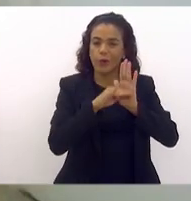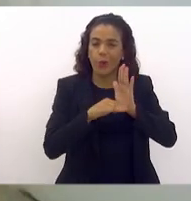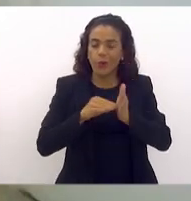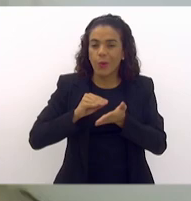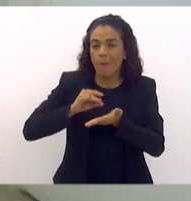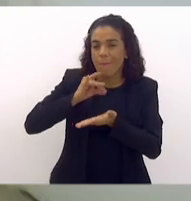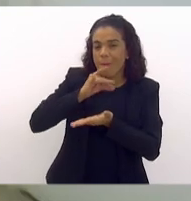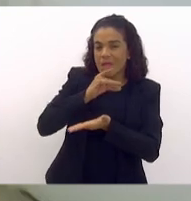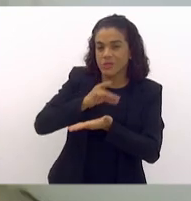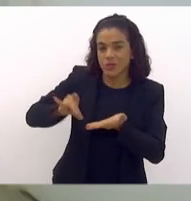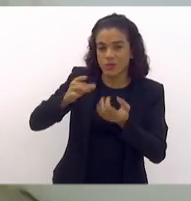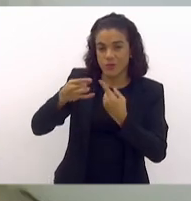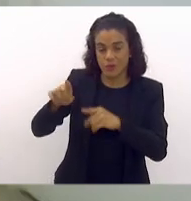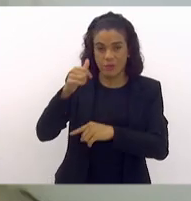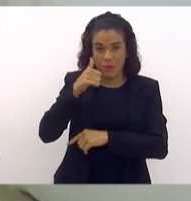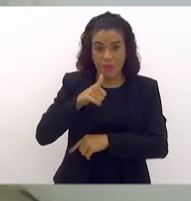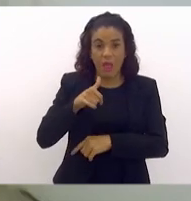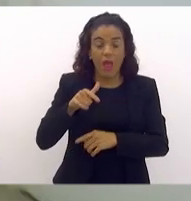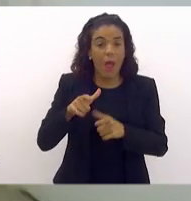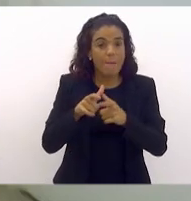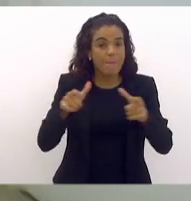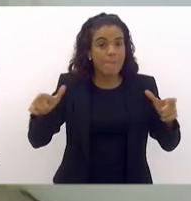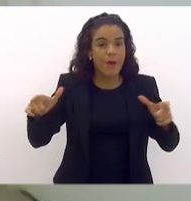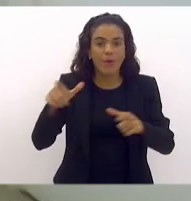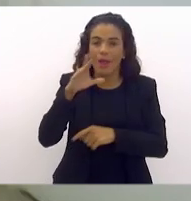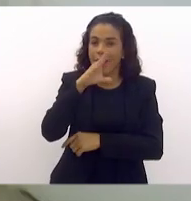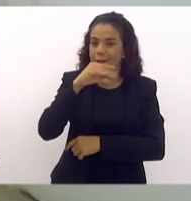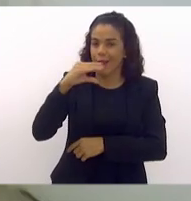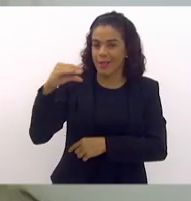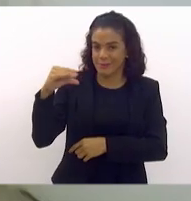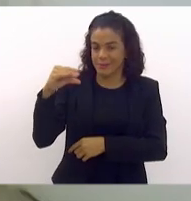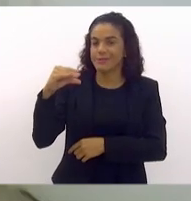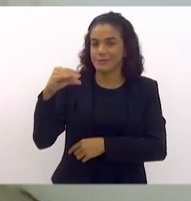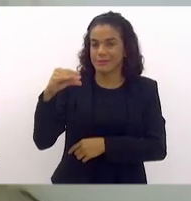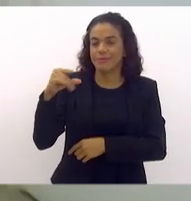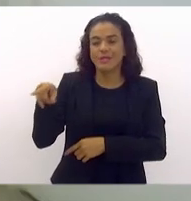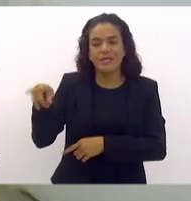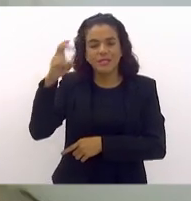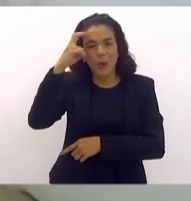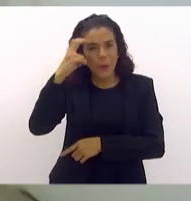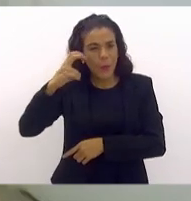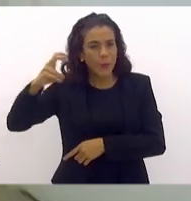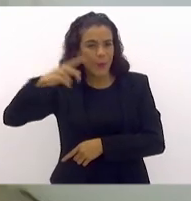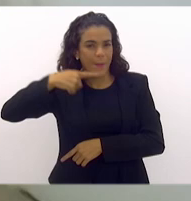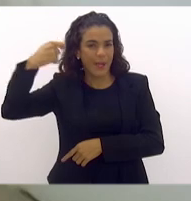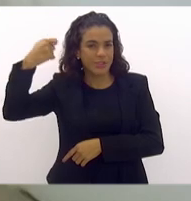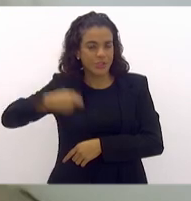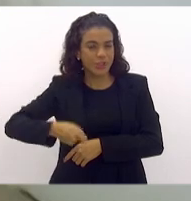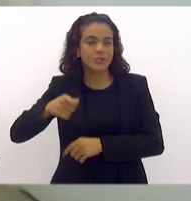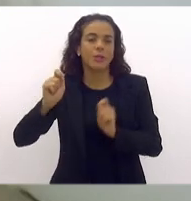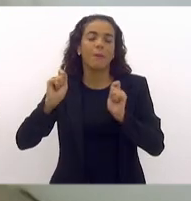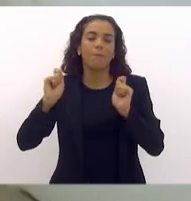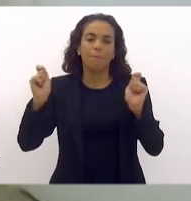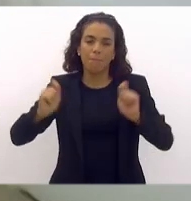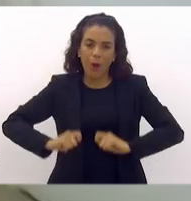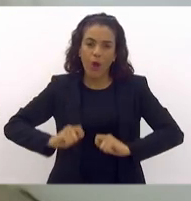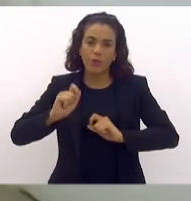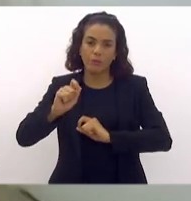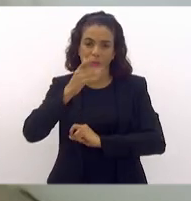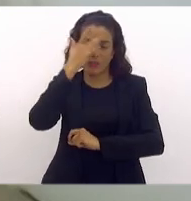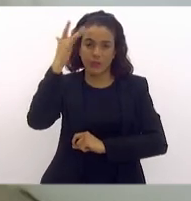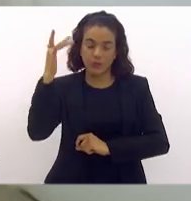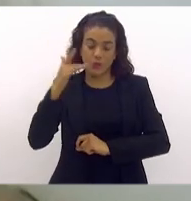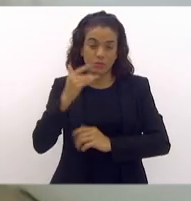são adolescentes. E a gente sabe que esse é um tipo de subcultura que, de fato, pode levar pessoas a cometerem